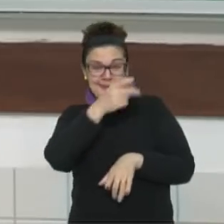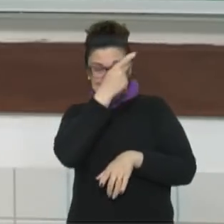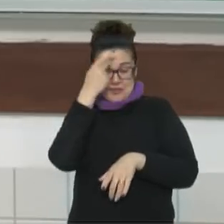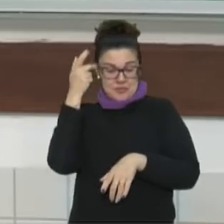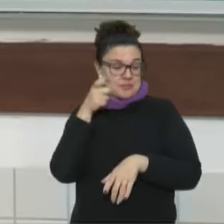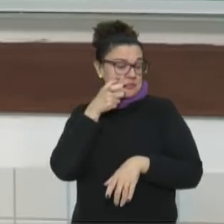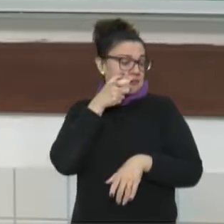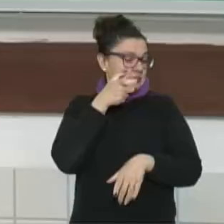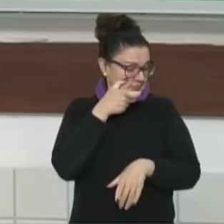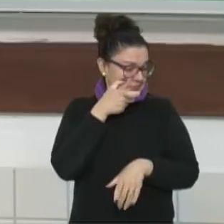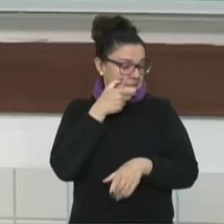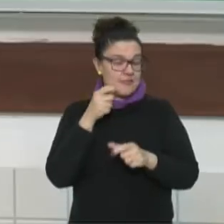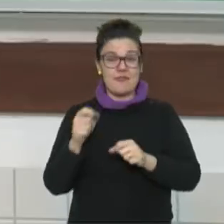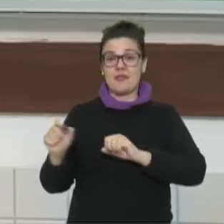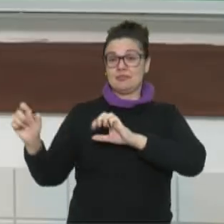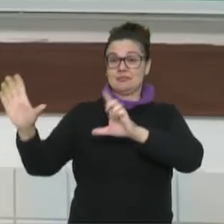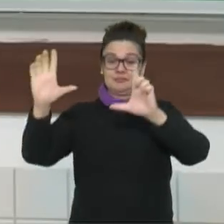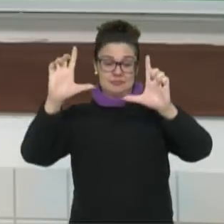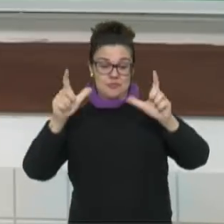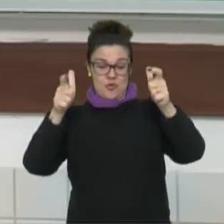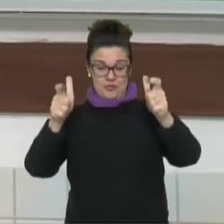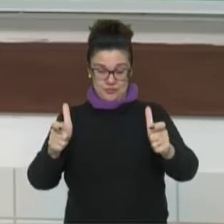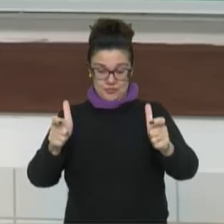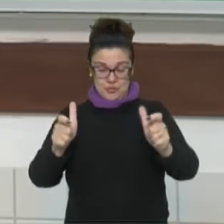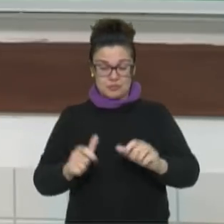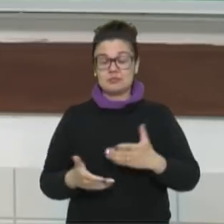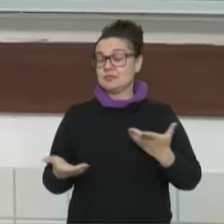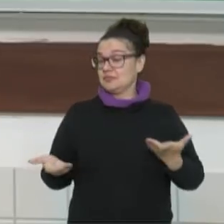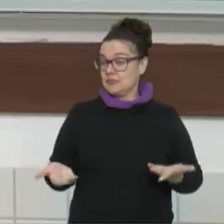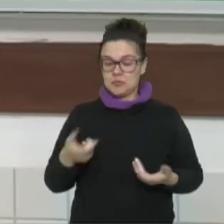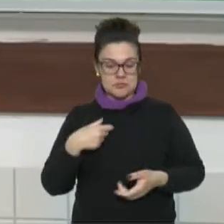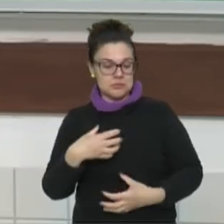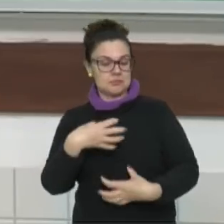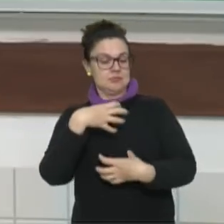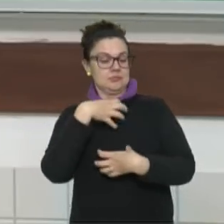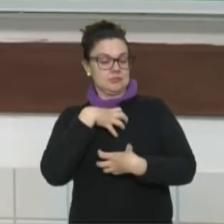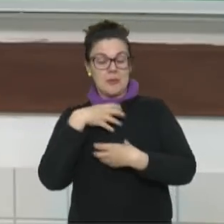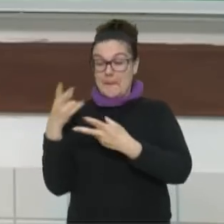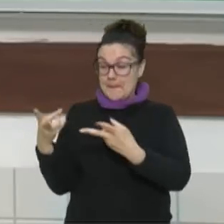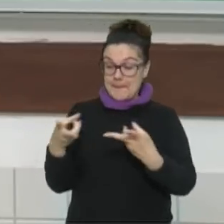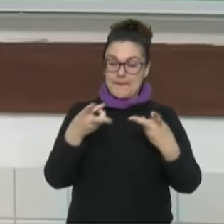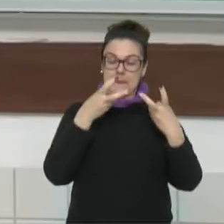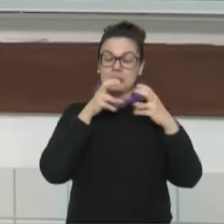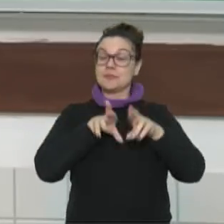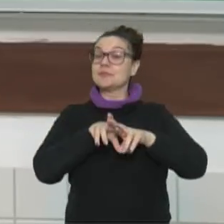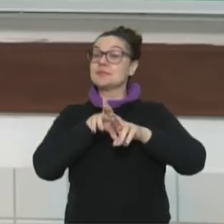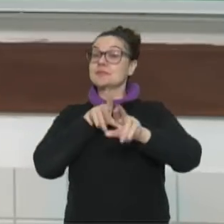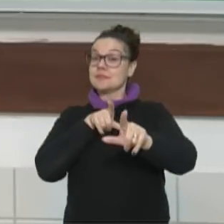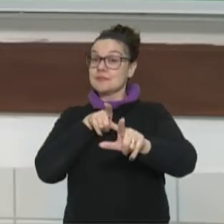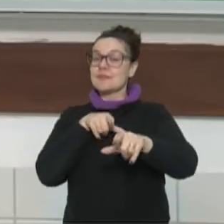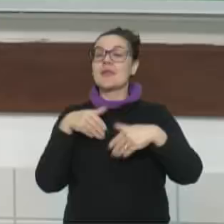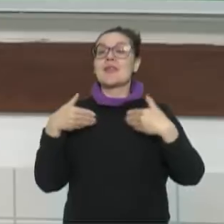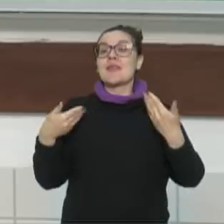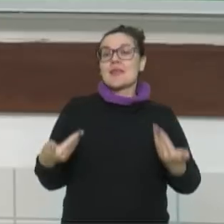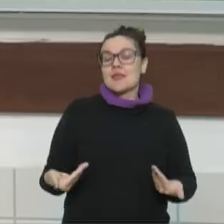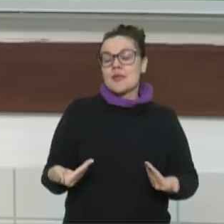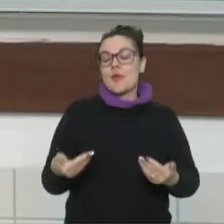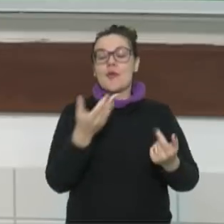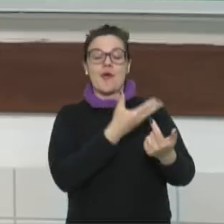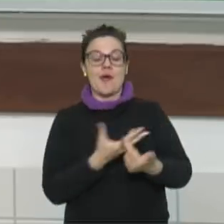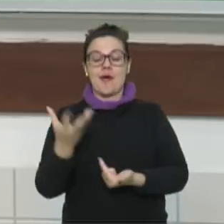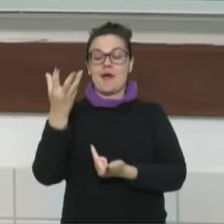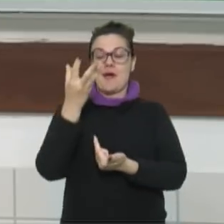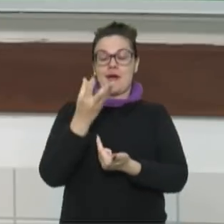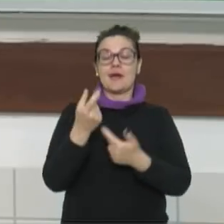vê a exposição, né, em um local ou no outro, vai ter percepções diferentes. Então, de certa forma, a arte sempre